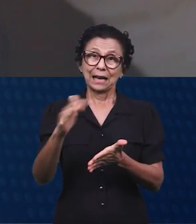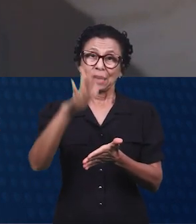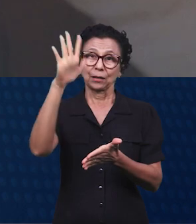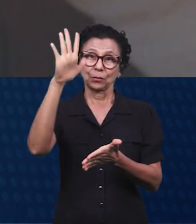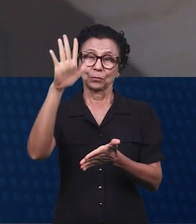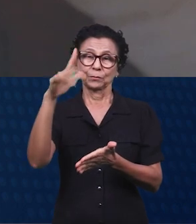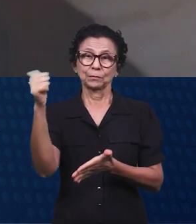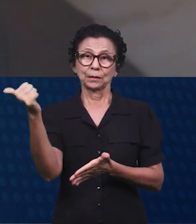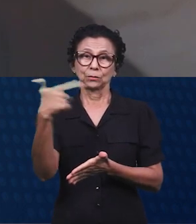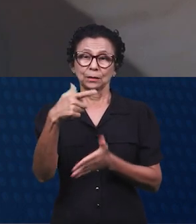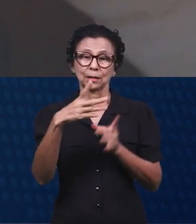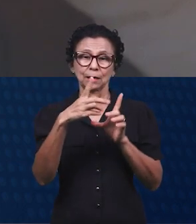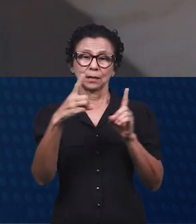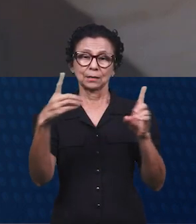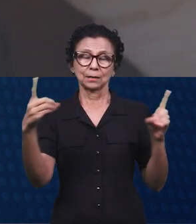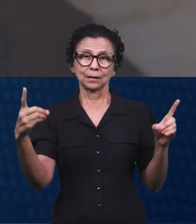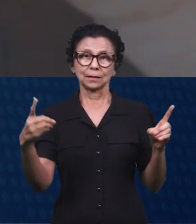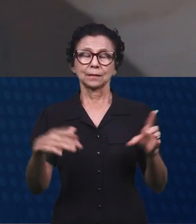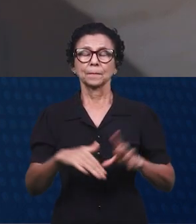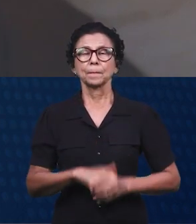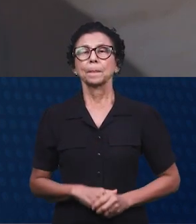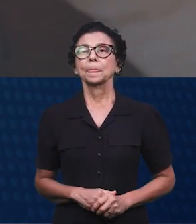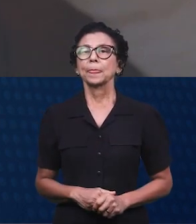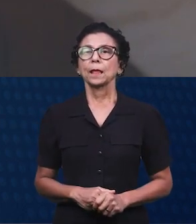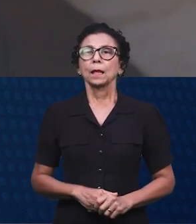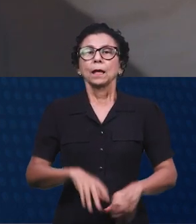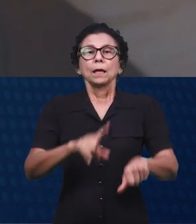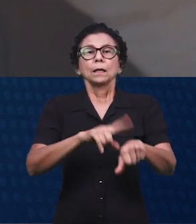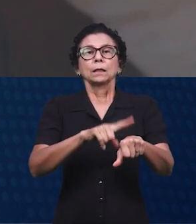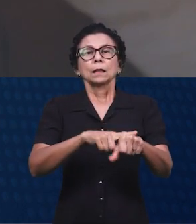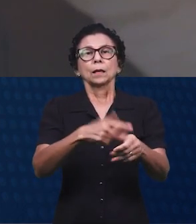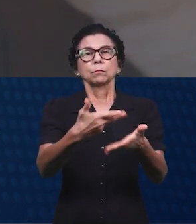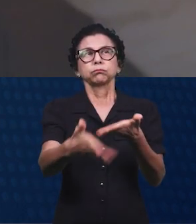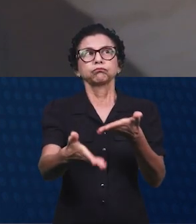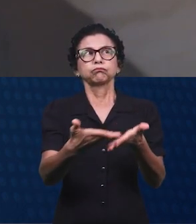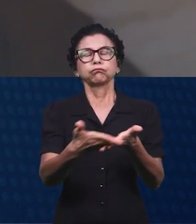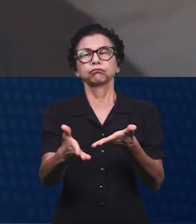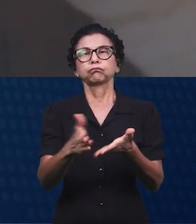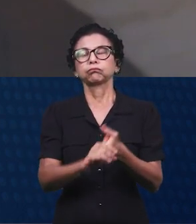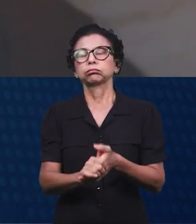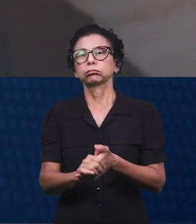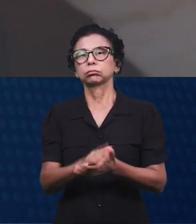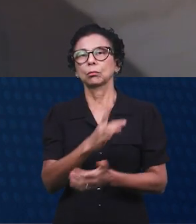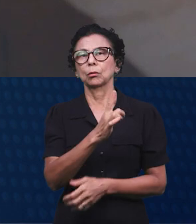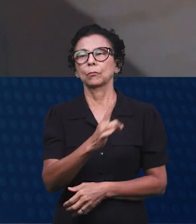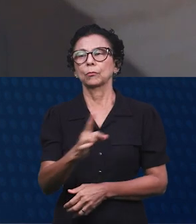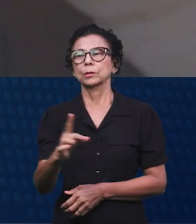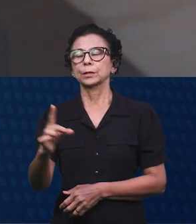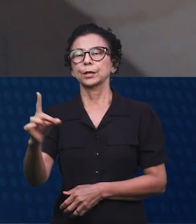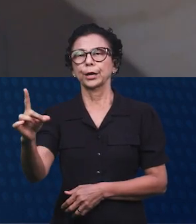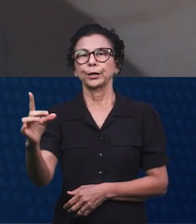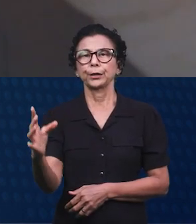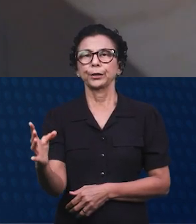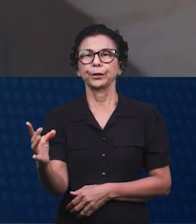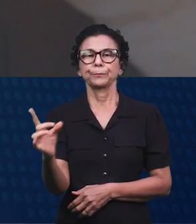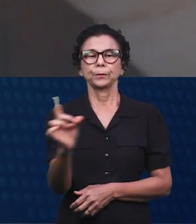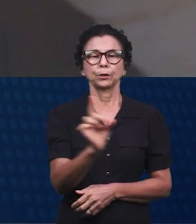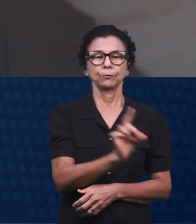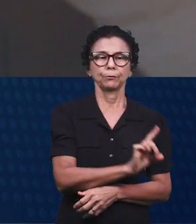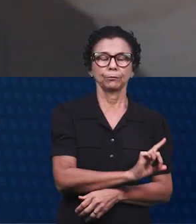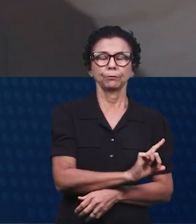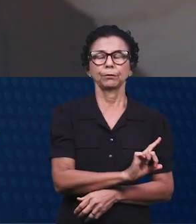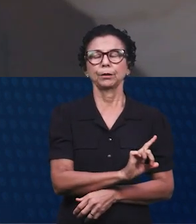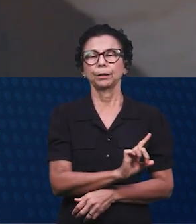preparação online. Desperdício de tempo com deslocamentos. Não é? Já ressaltamos isso aqui no começo